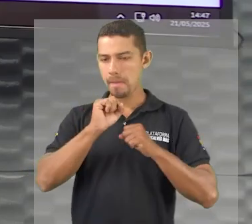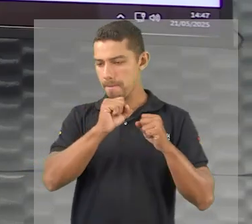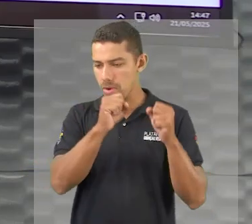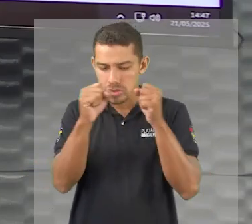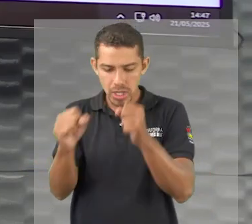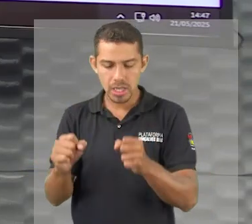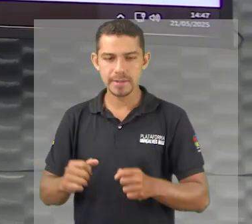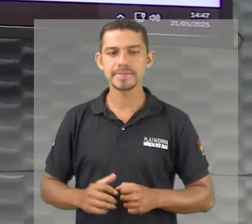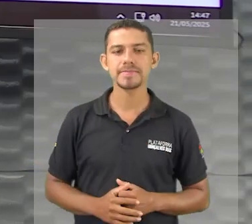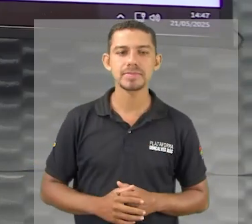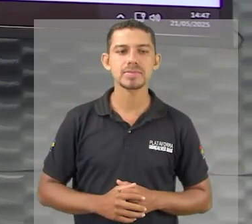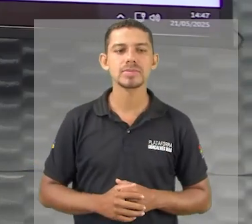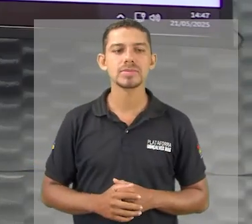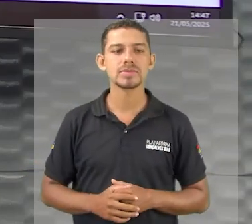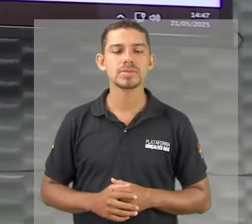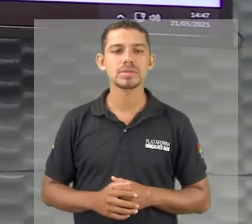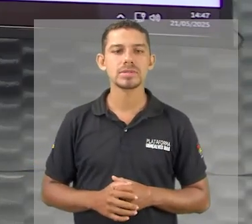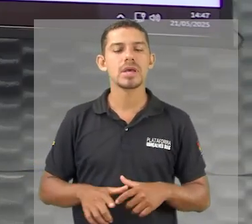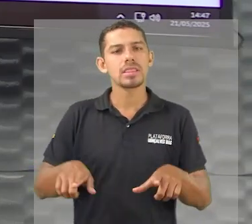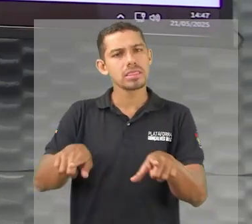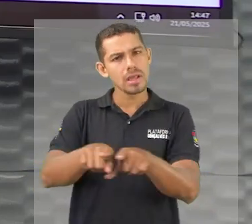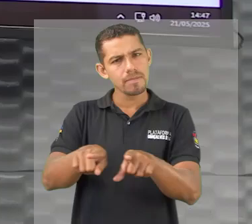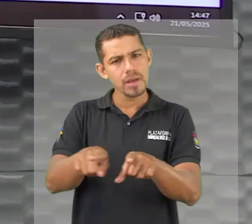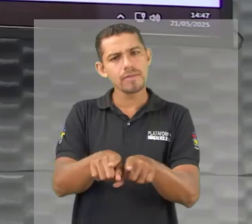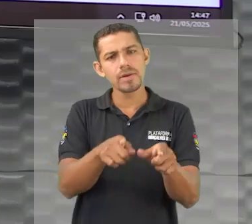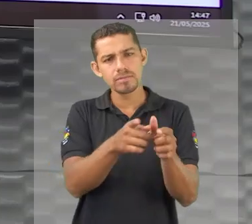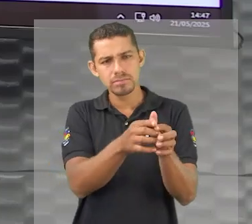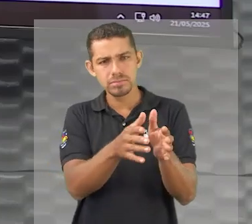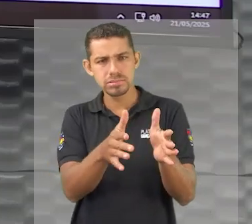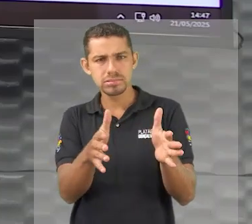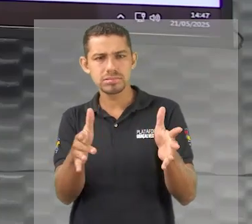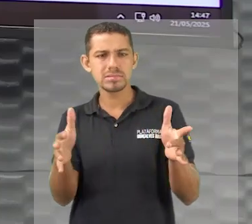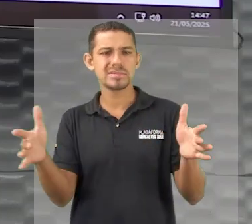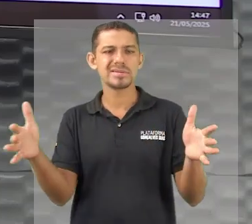E também fez um percurso